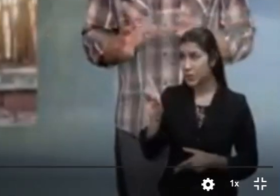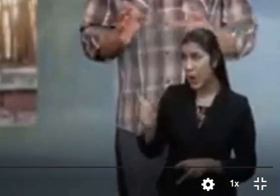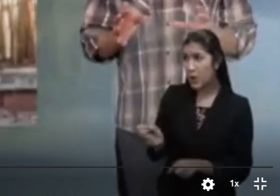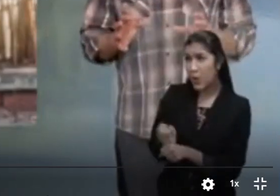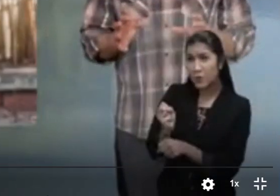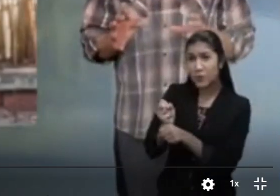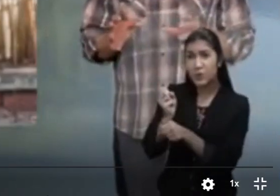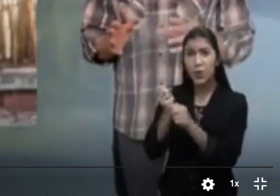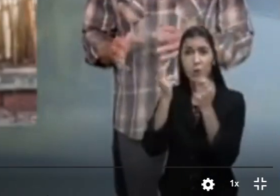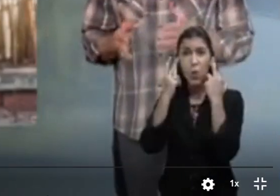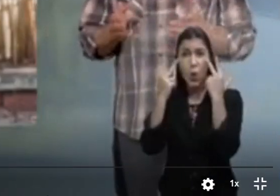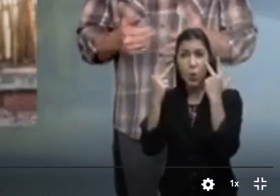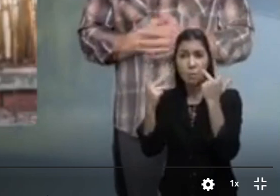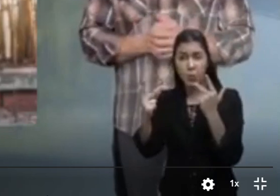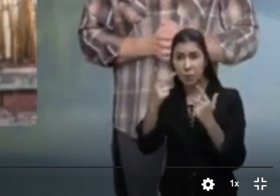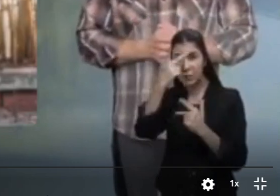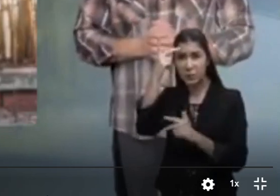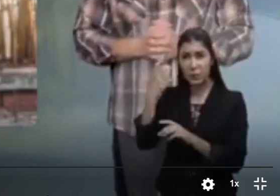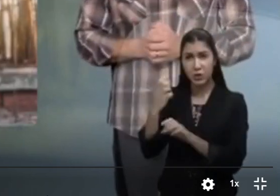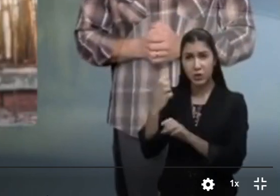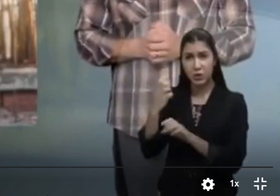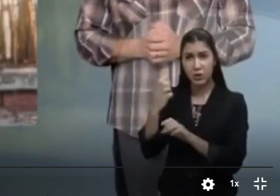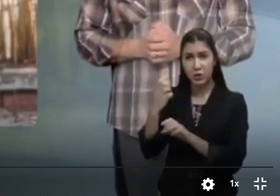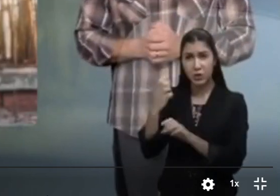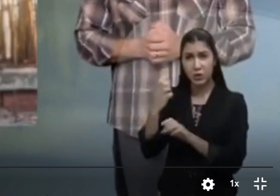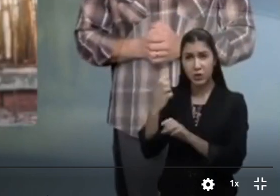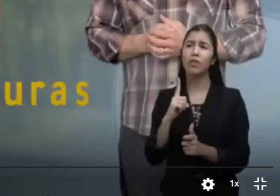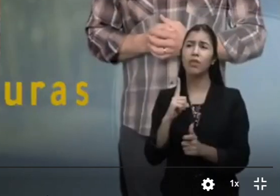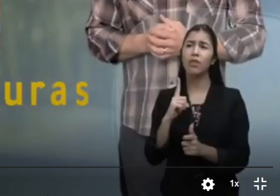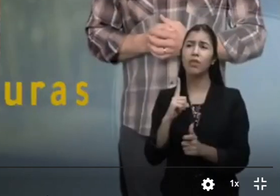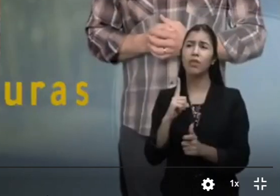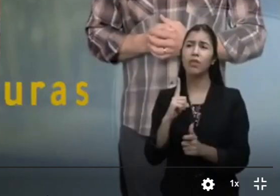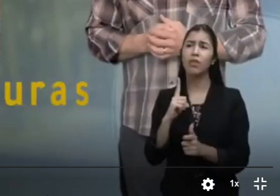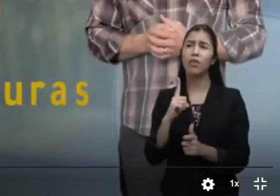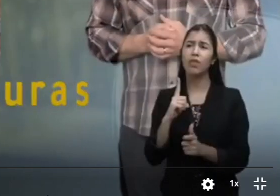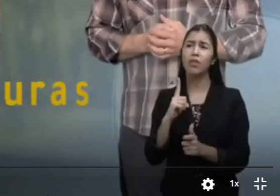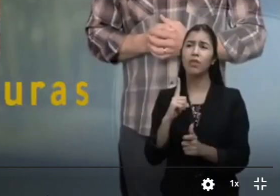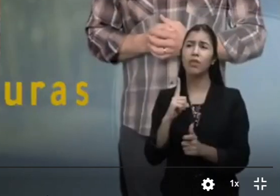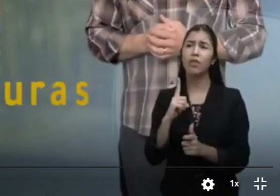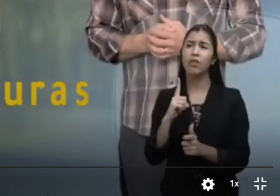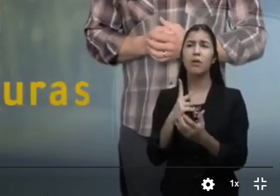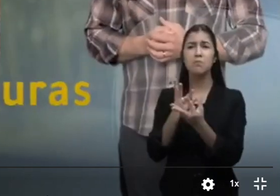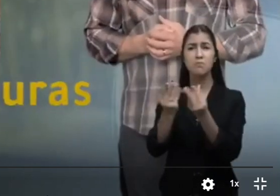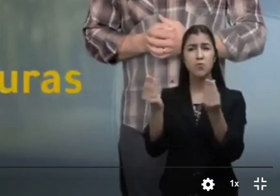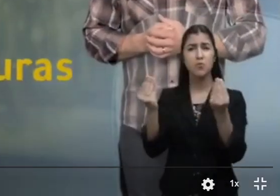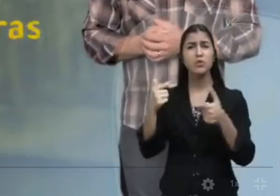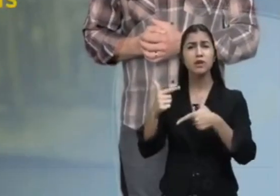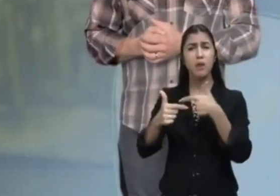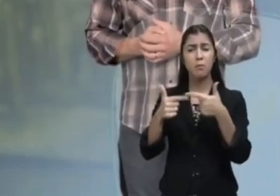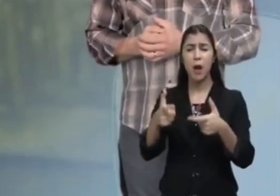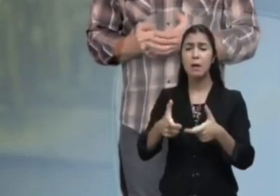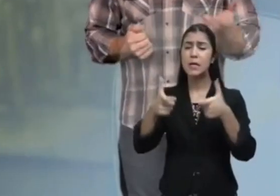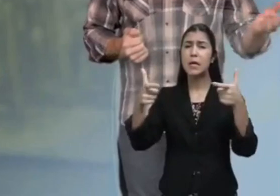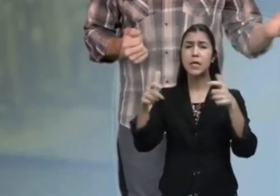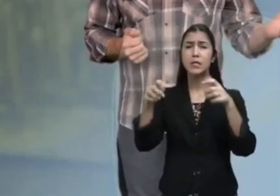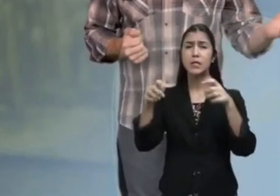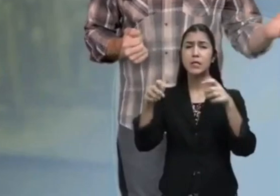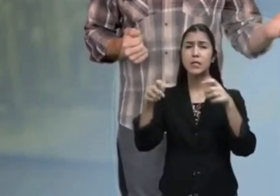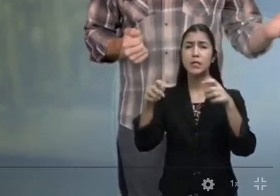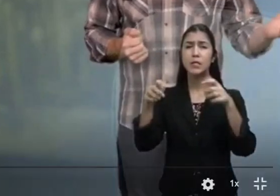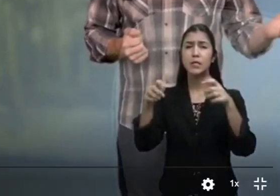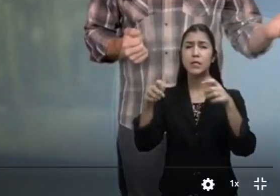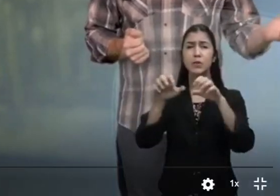construções mais comuns que vive um engenheiro civil. Muitos trabalhos envolvem grandes estruturas como hidrelétricas,